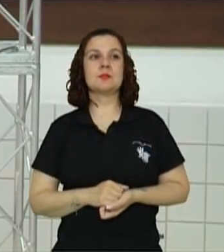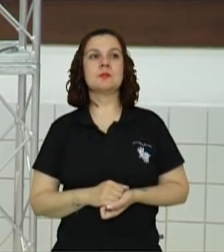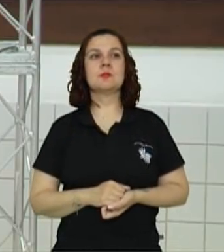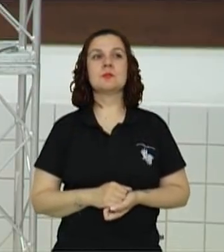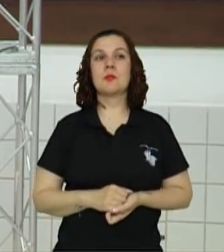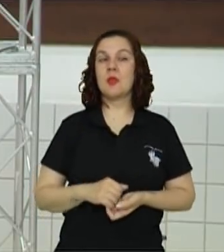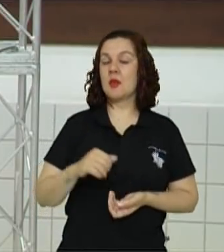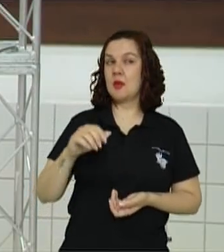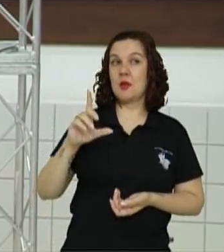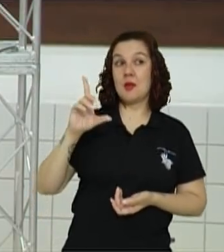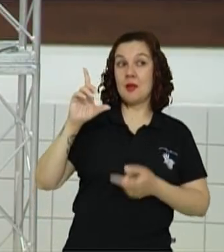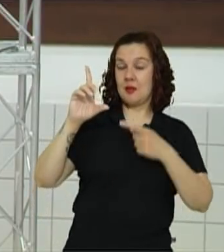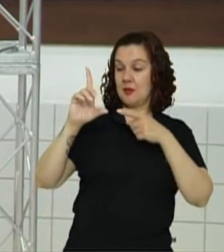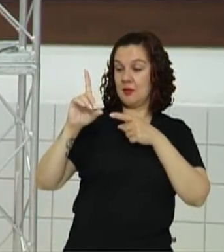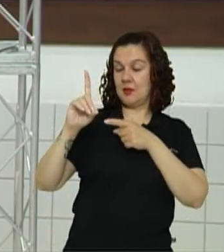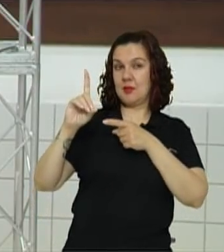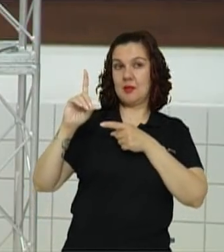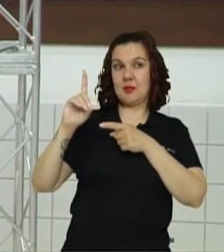assim como